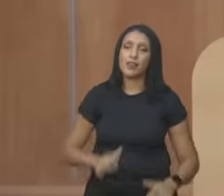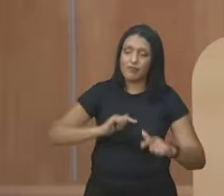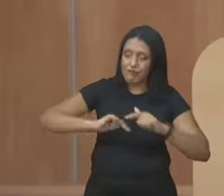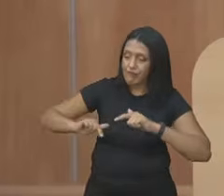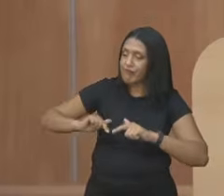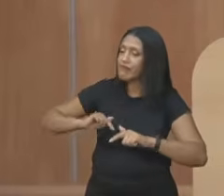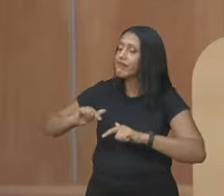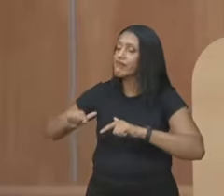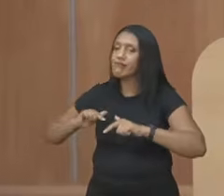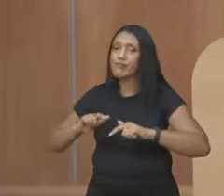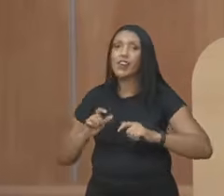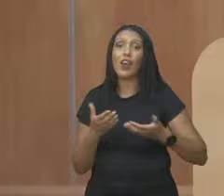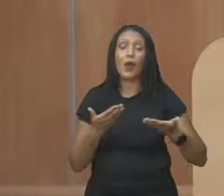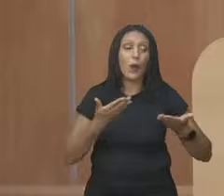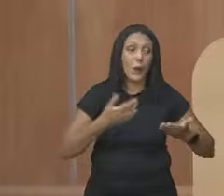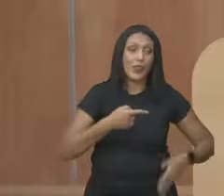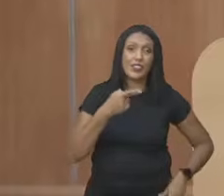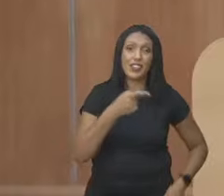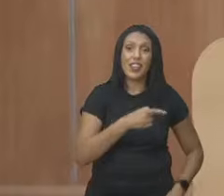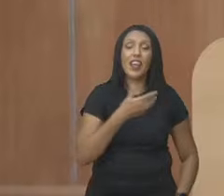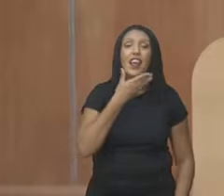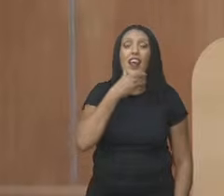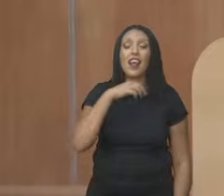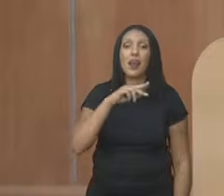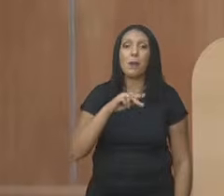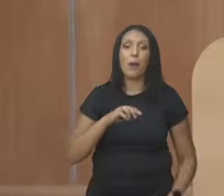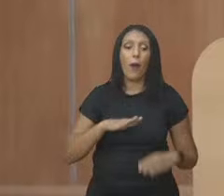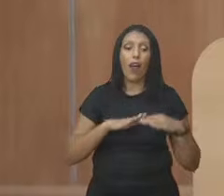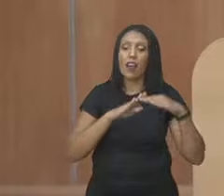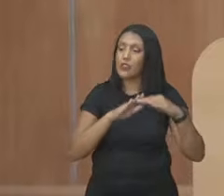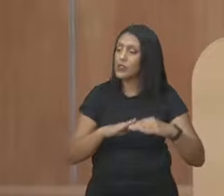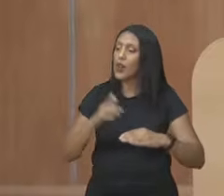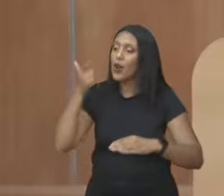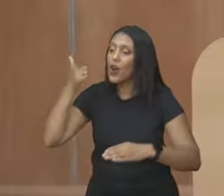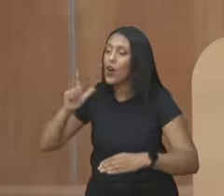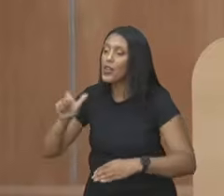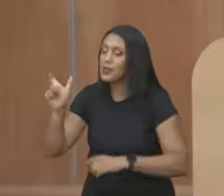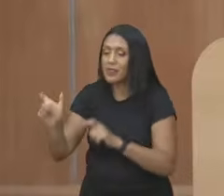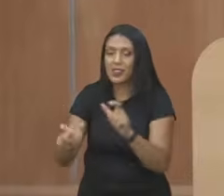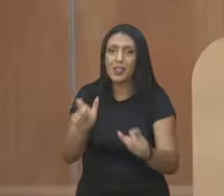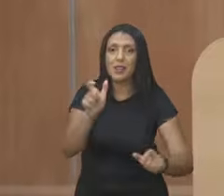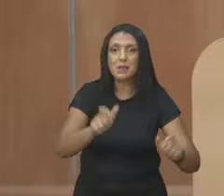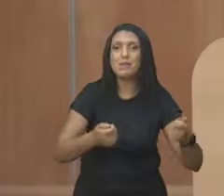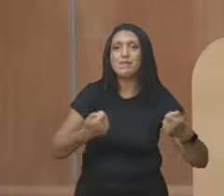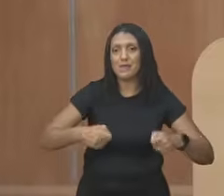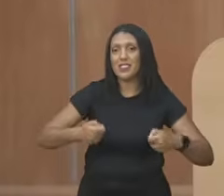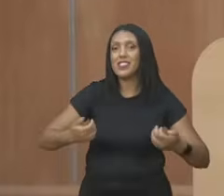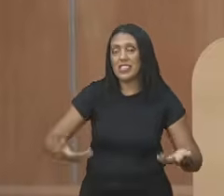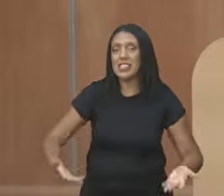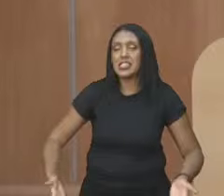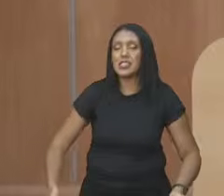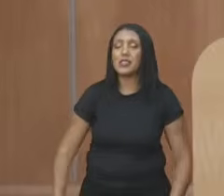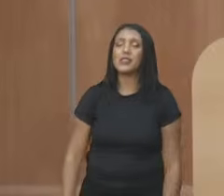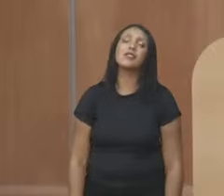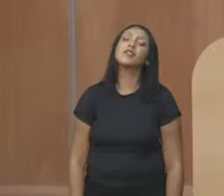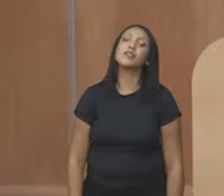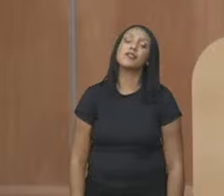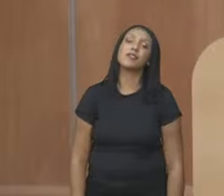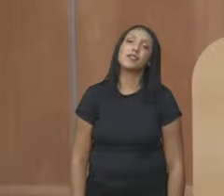irmandade independente, não tem vínculo religioso, não tem vínculo político, e que está se mantendo